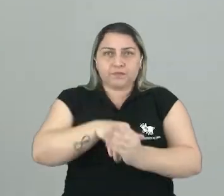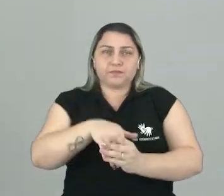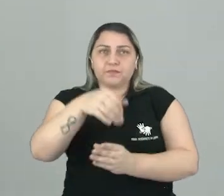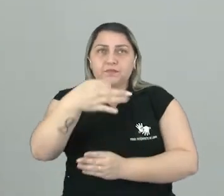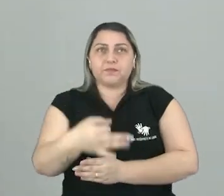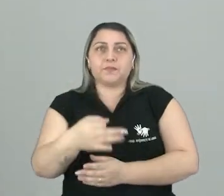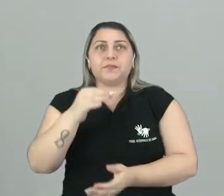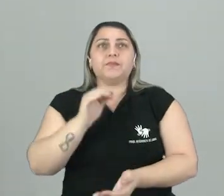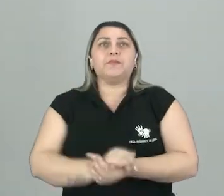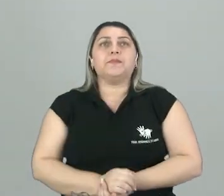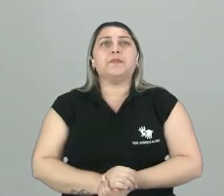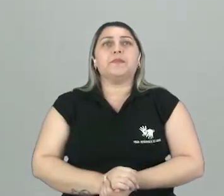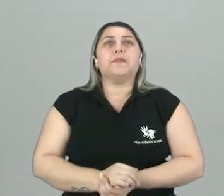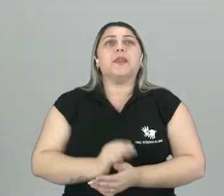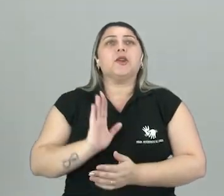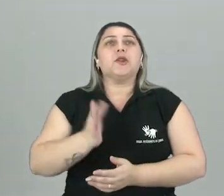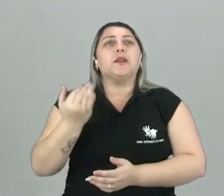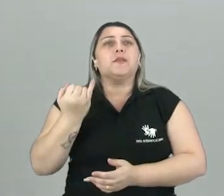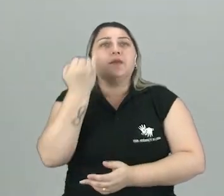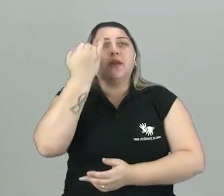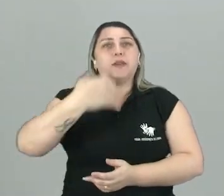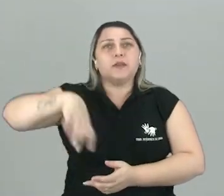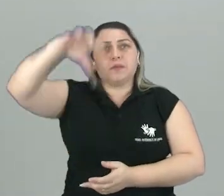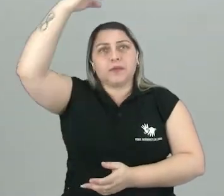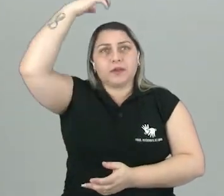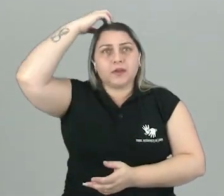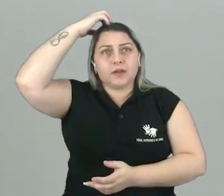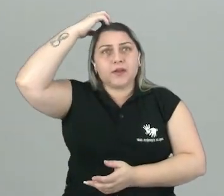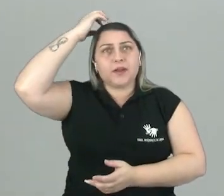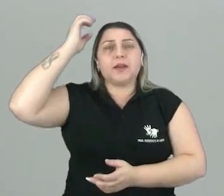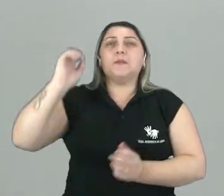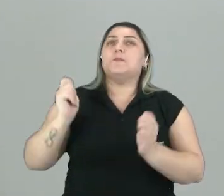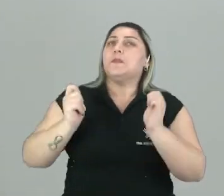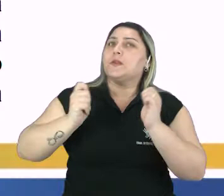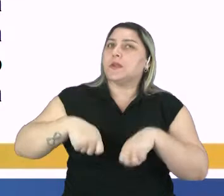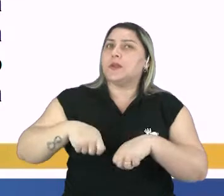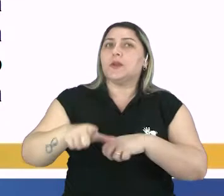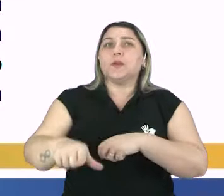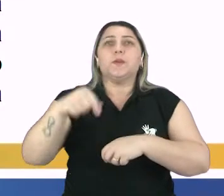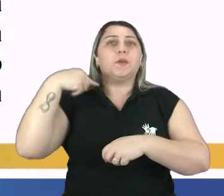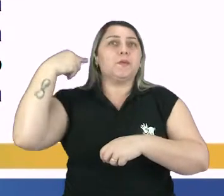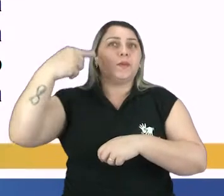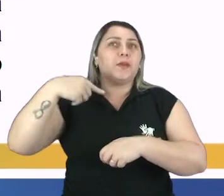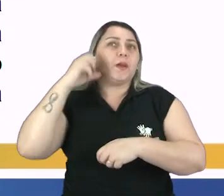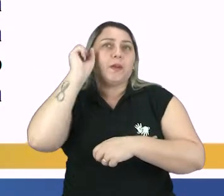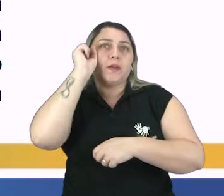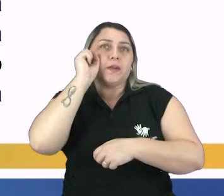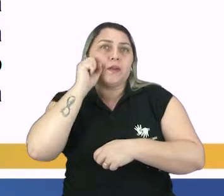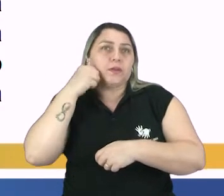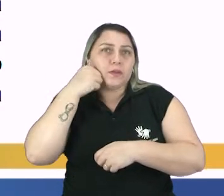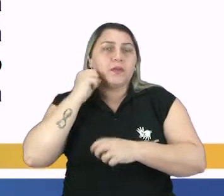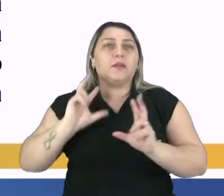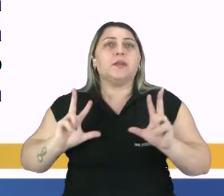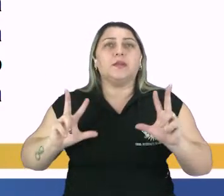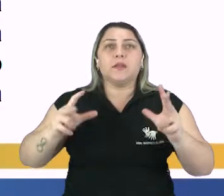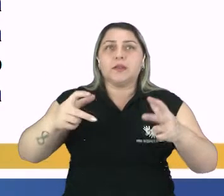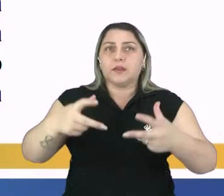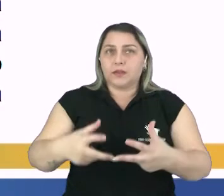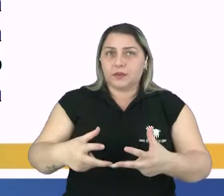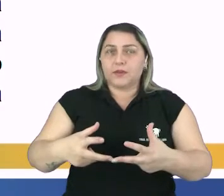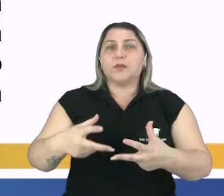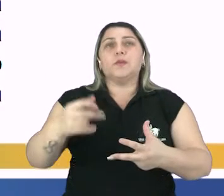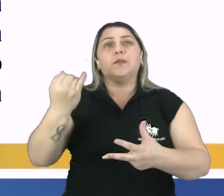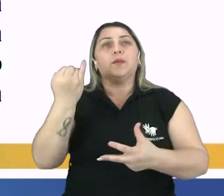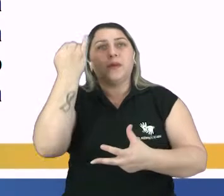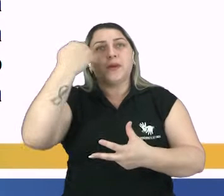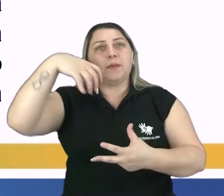certo? Continuando. Já na fase imperial, era possível eleger deputados e senadores das